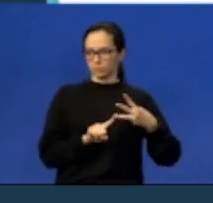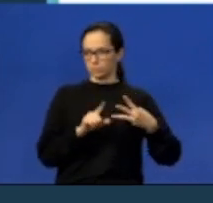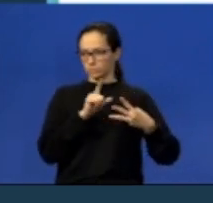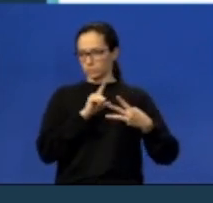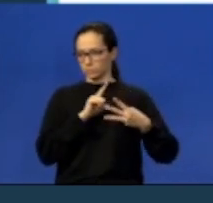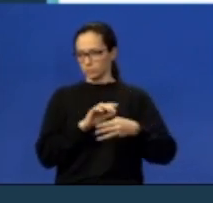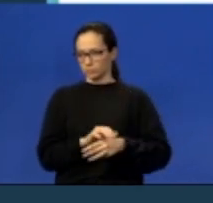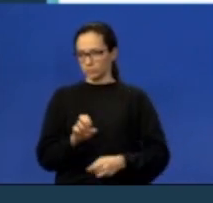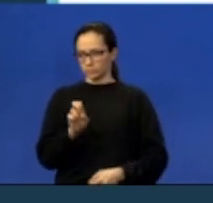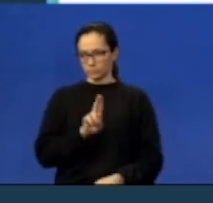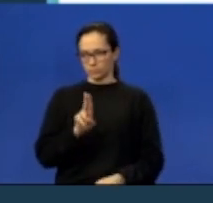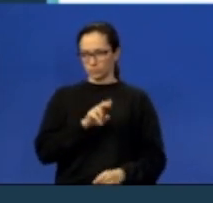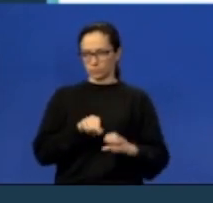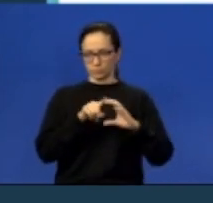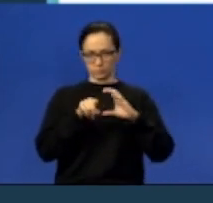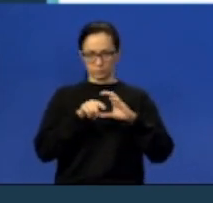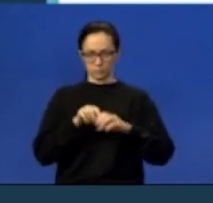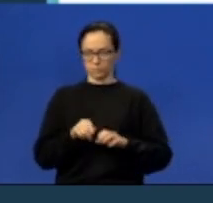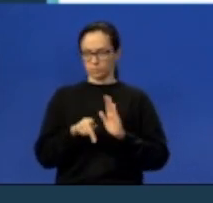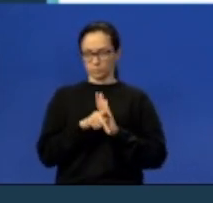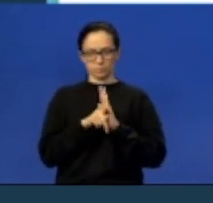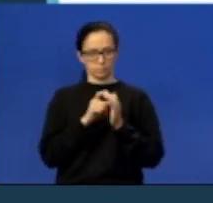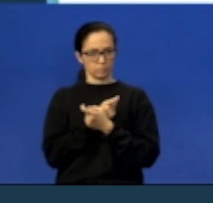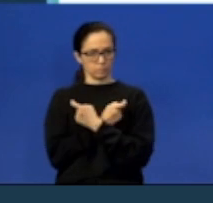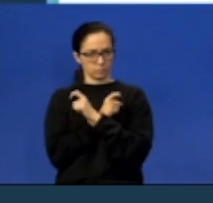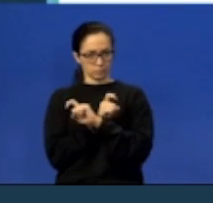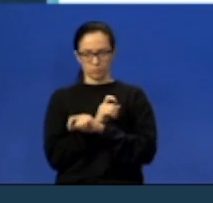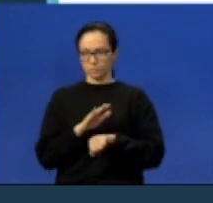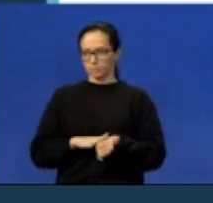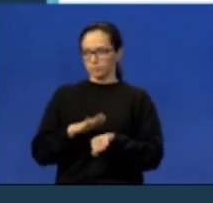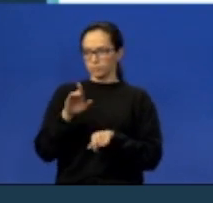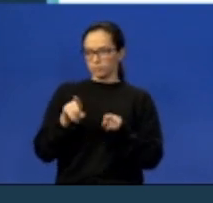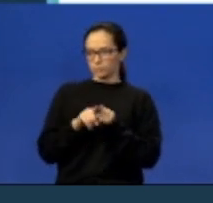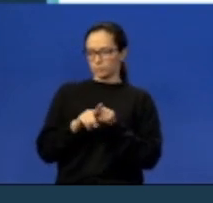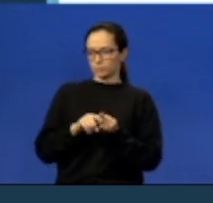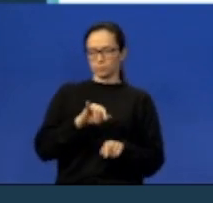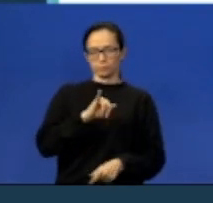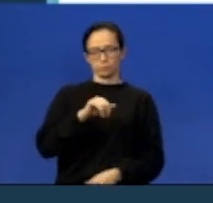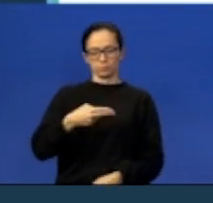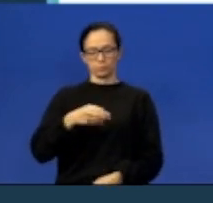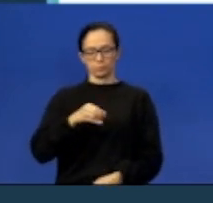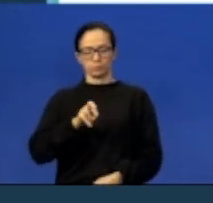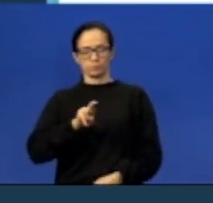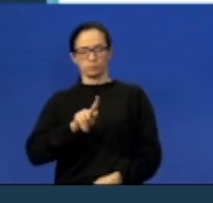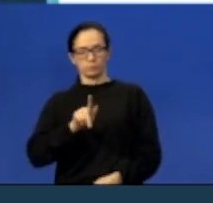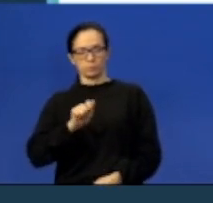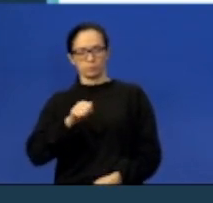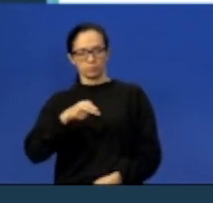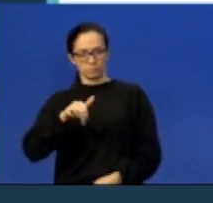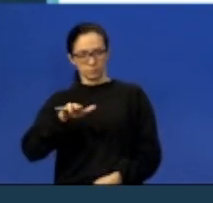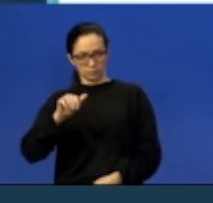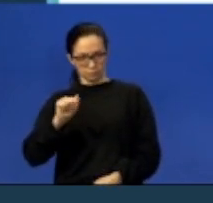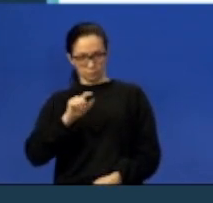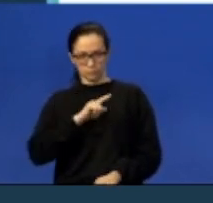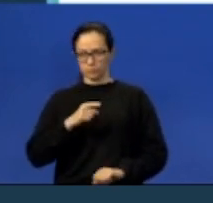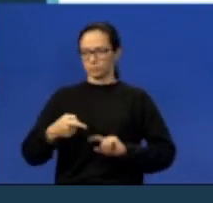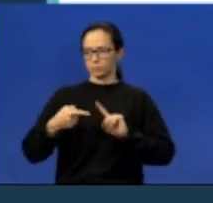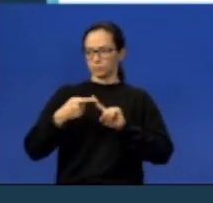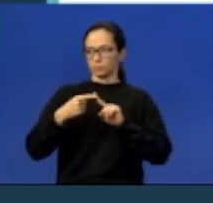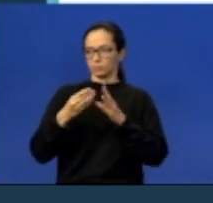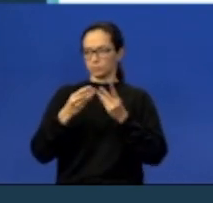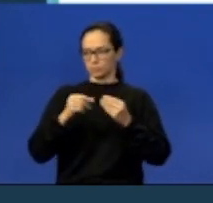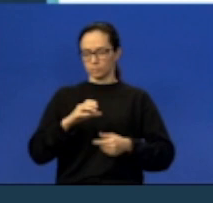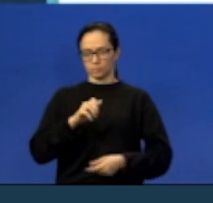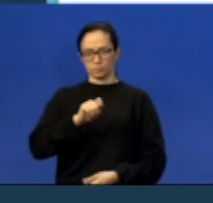os osteoclastos e os osteócitos. Além da matriz orgânica, a gente tem a matriz inorgânica, que é formada por carbonato de cálcio